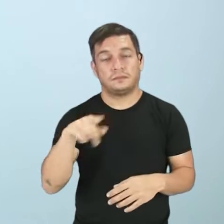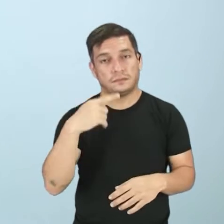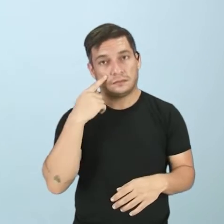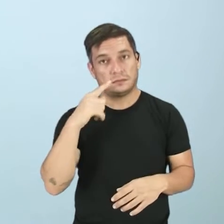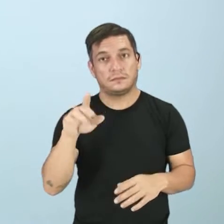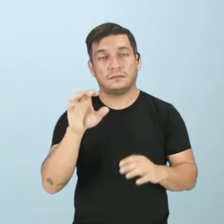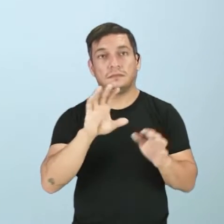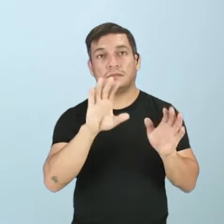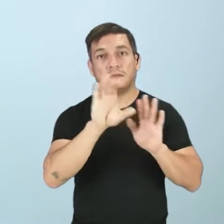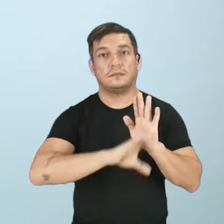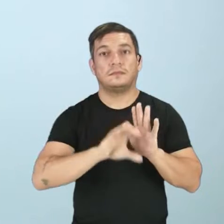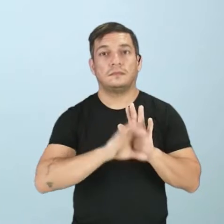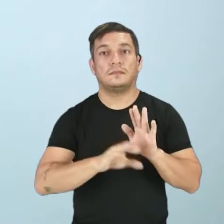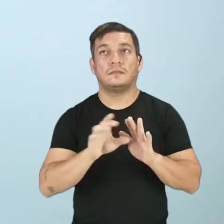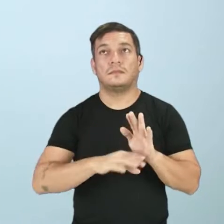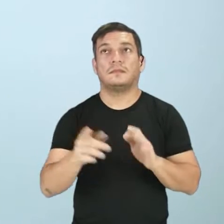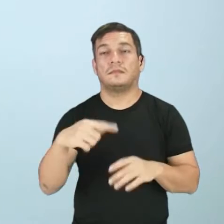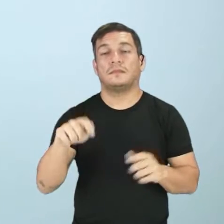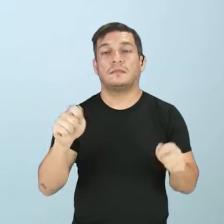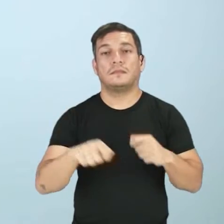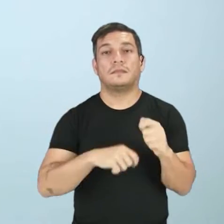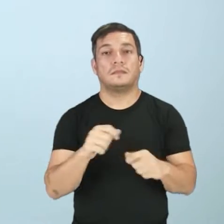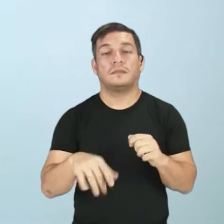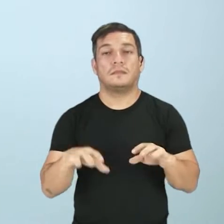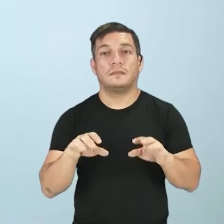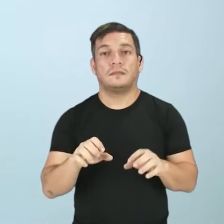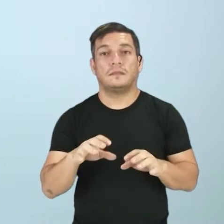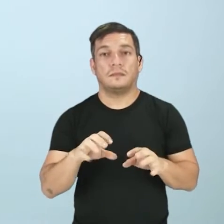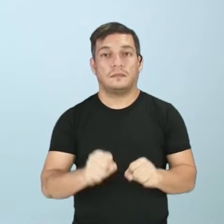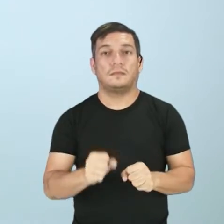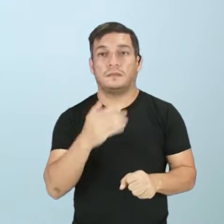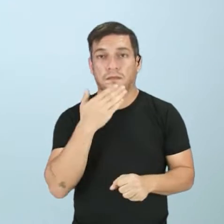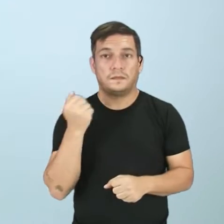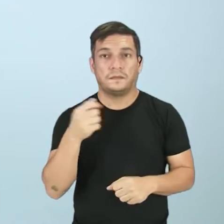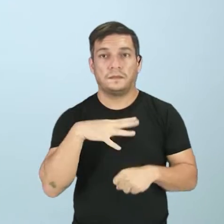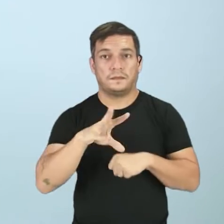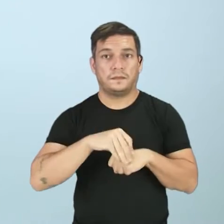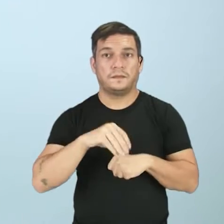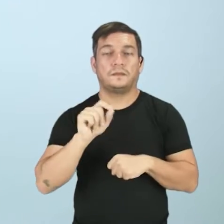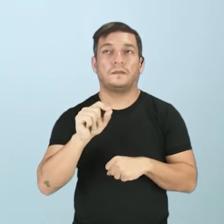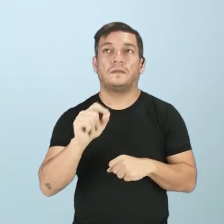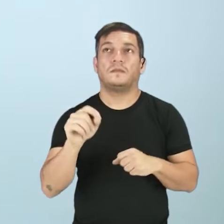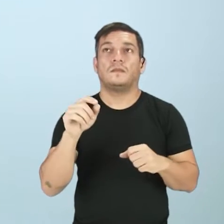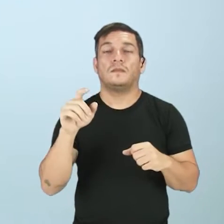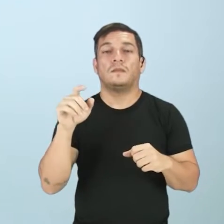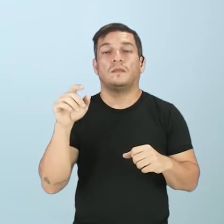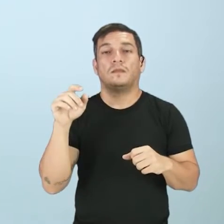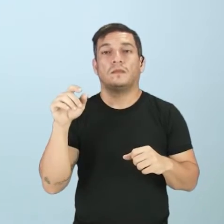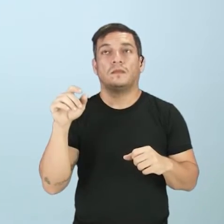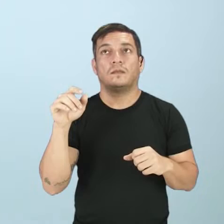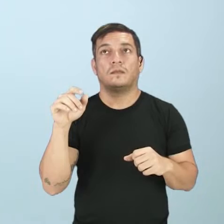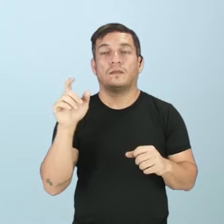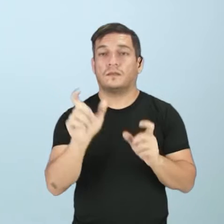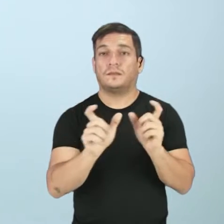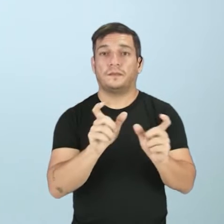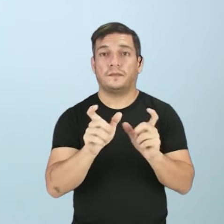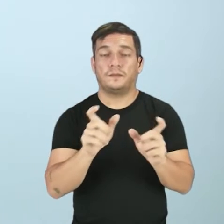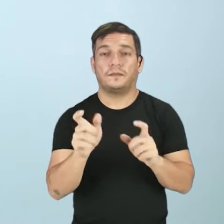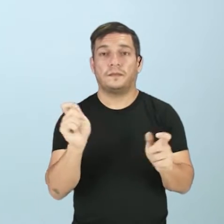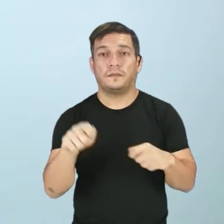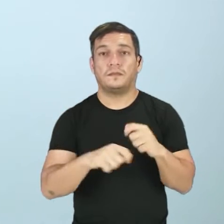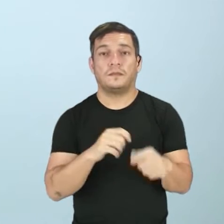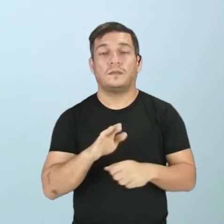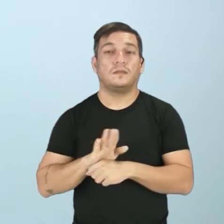esse conteúdo para que vocês se apropriem melhor desses elementos, tá? Dessas palavras aí que podem